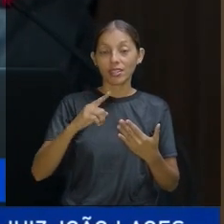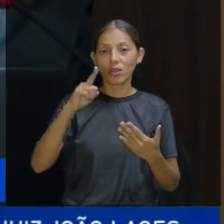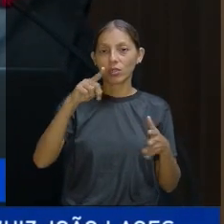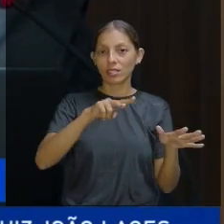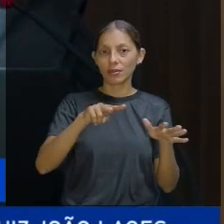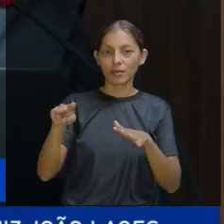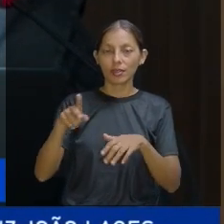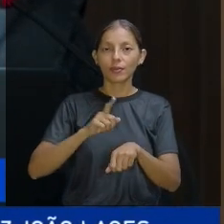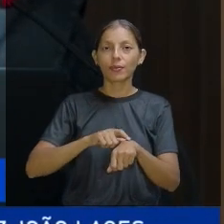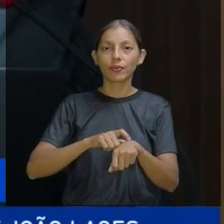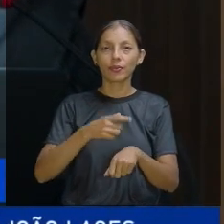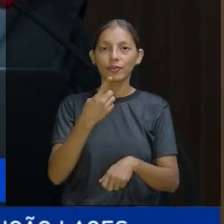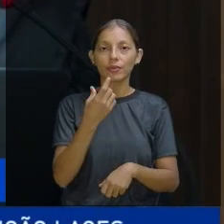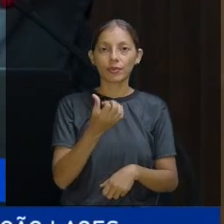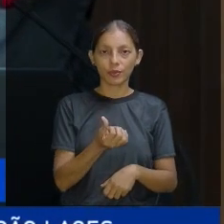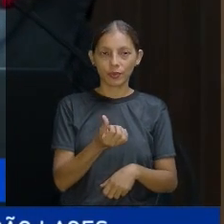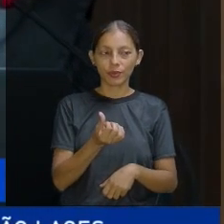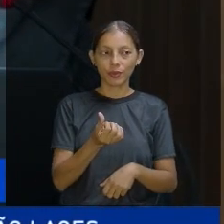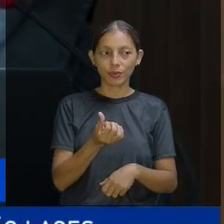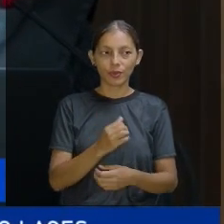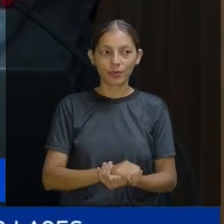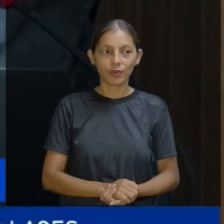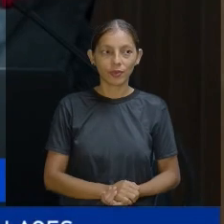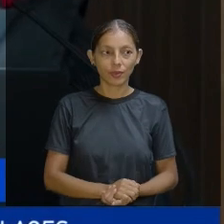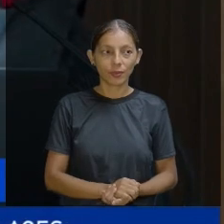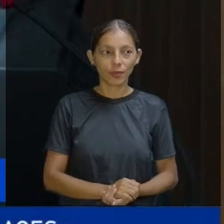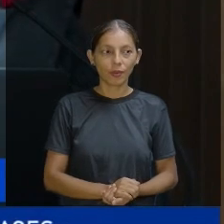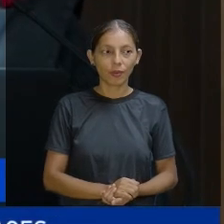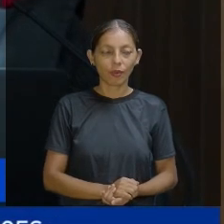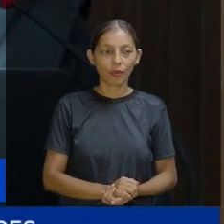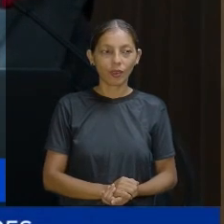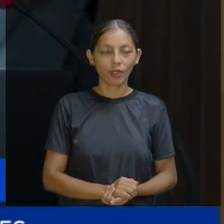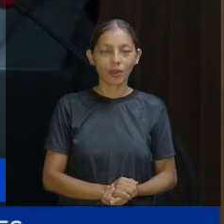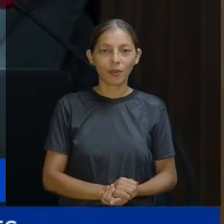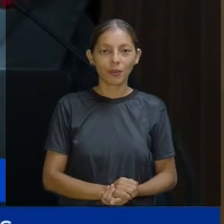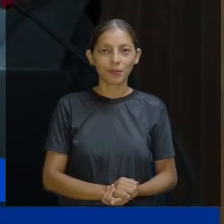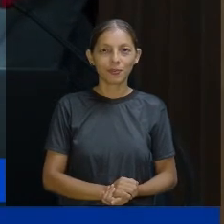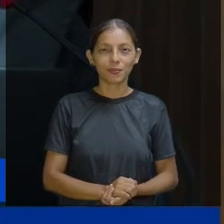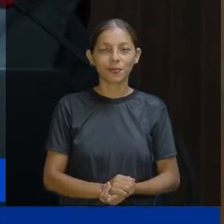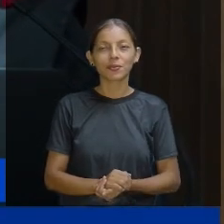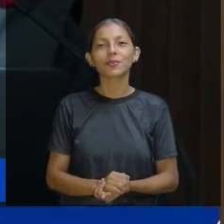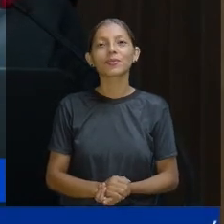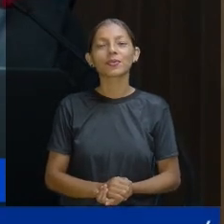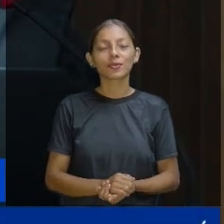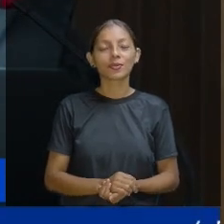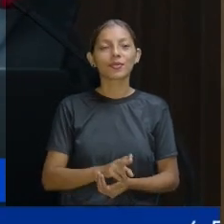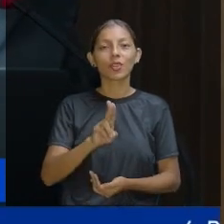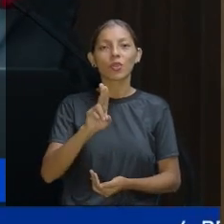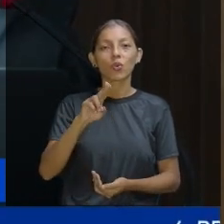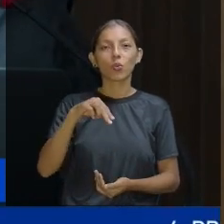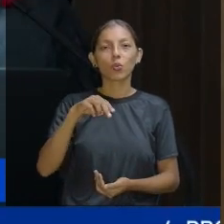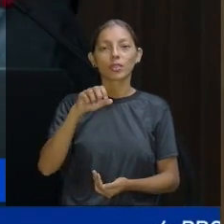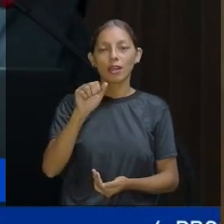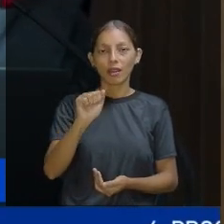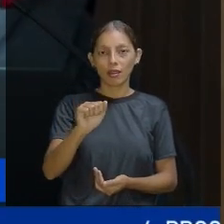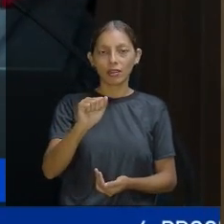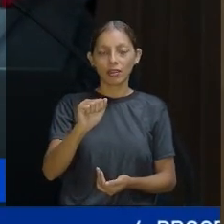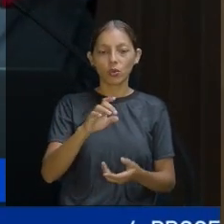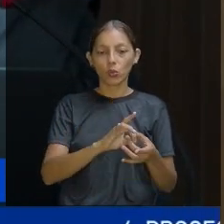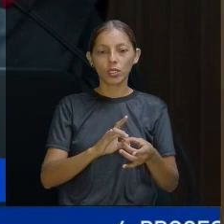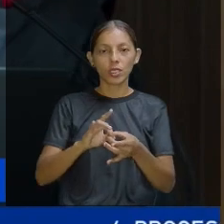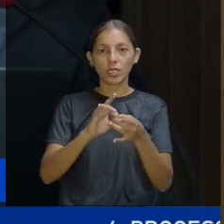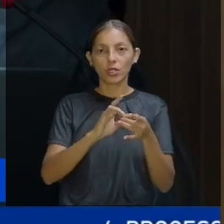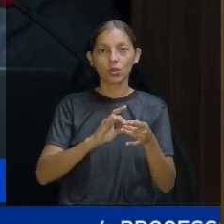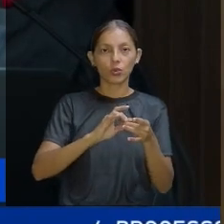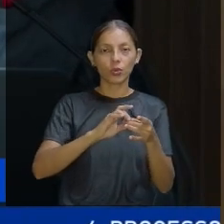horas, nós teremos o lançamento de um projeto, que é um projeto da UNA, da União dos Negros do Amapá, e quando foram